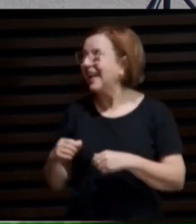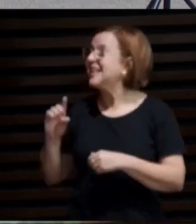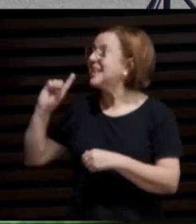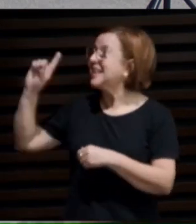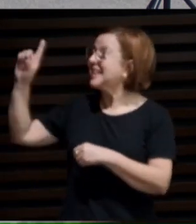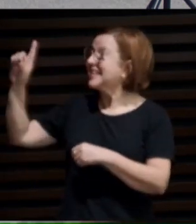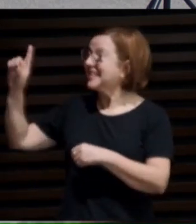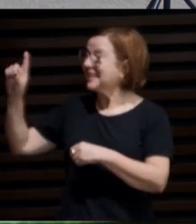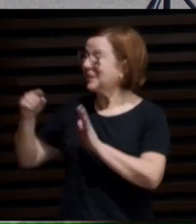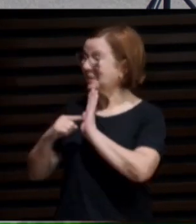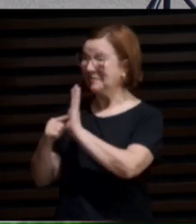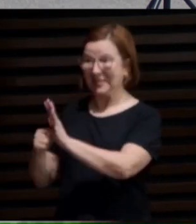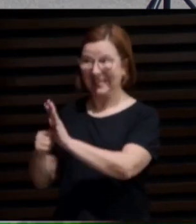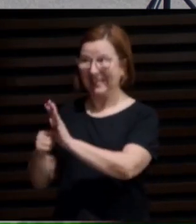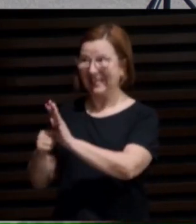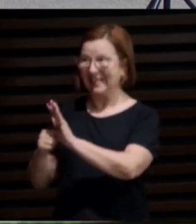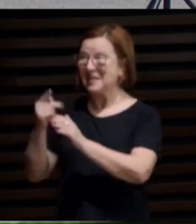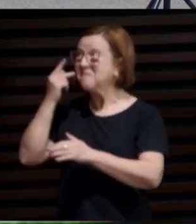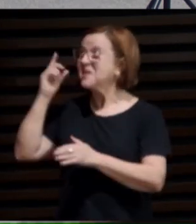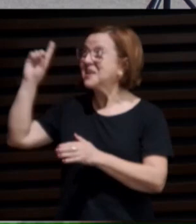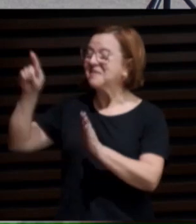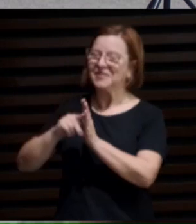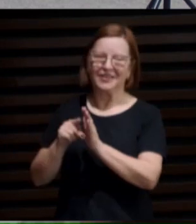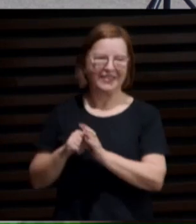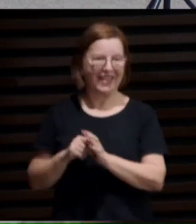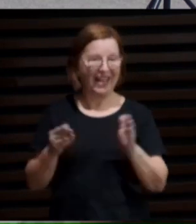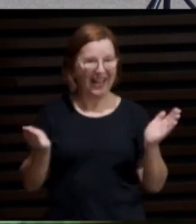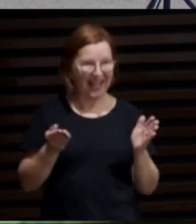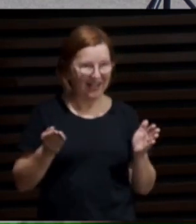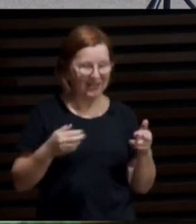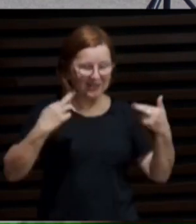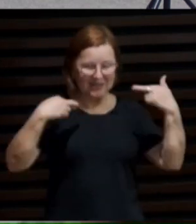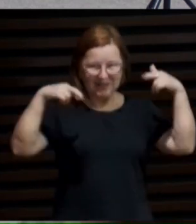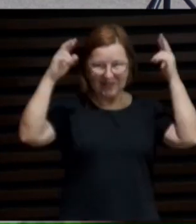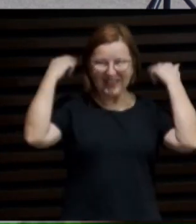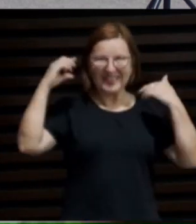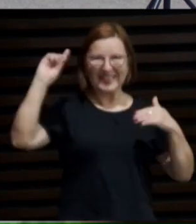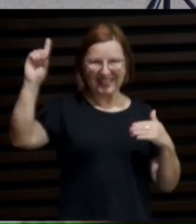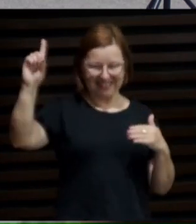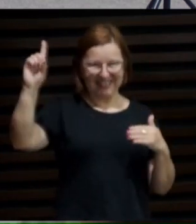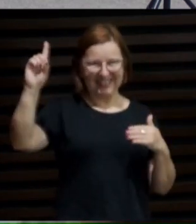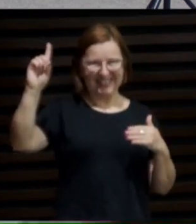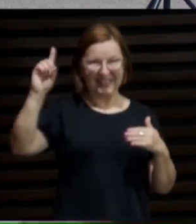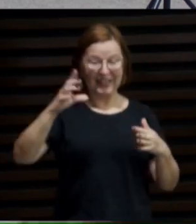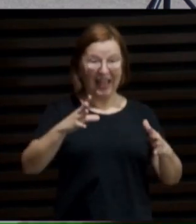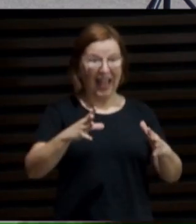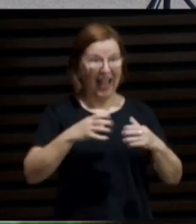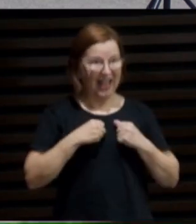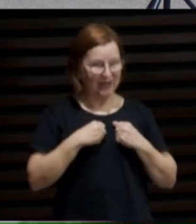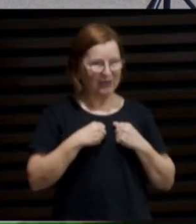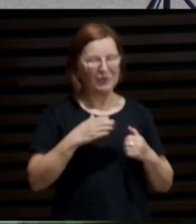agora, o Cordeiro foi colocado em meu lugar. Ele assumiu o meu pecado foi colocado dentro dele. E a gente não